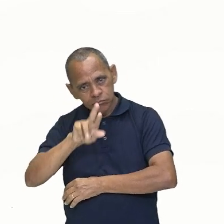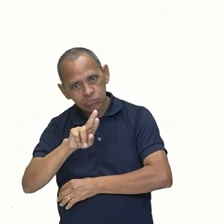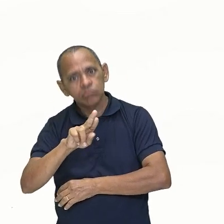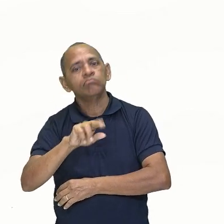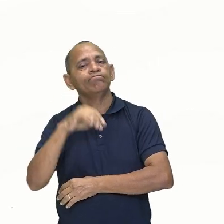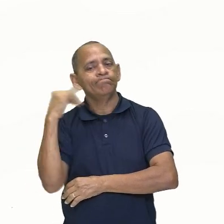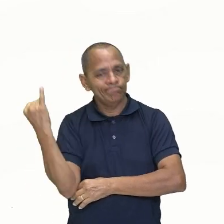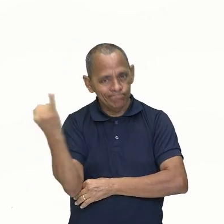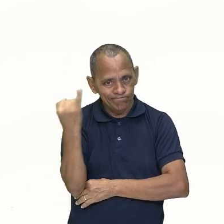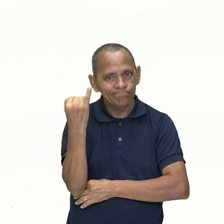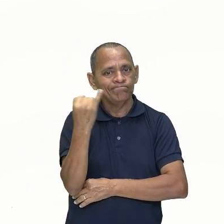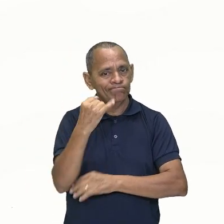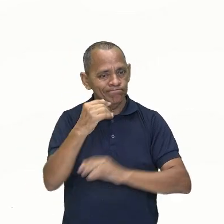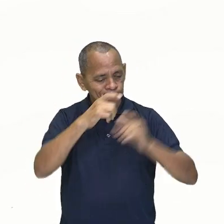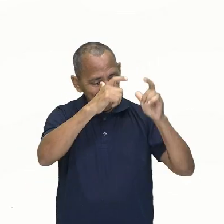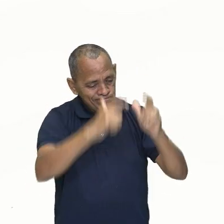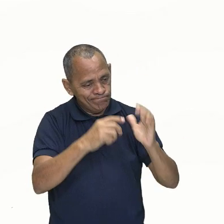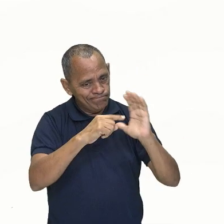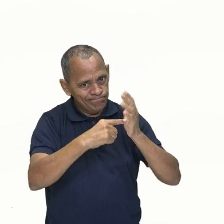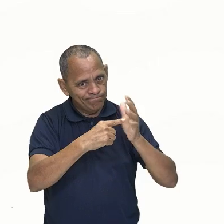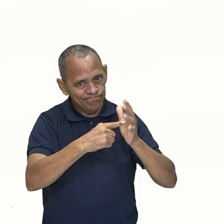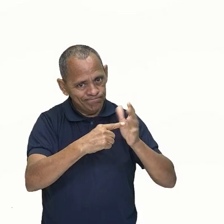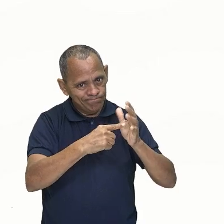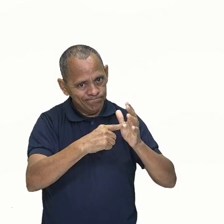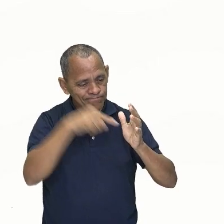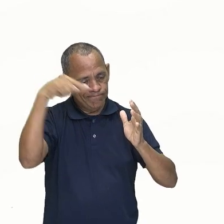certo? E ele,